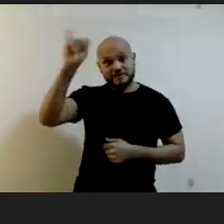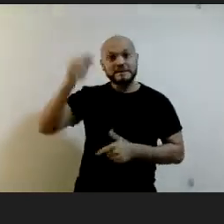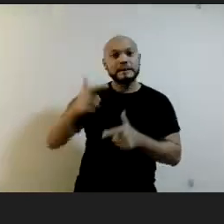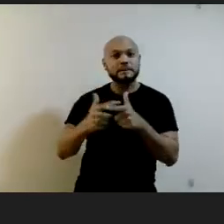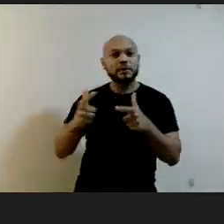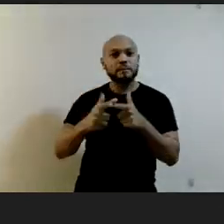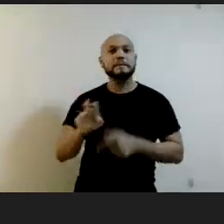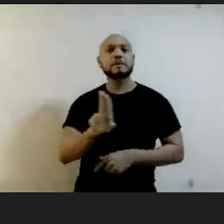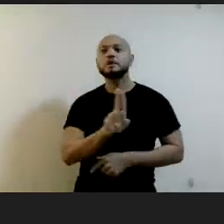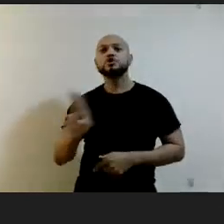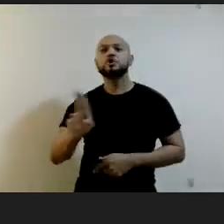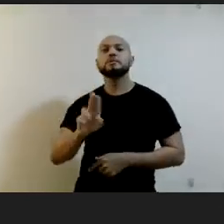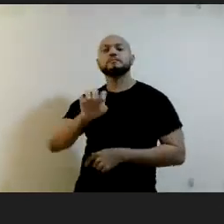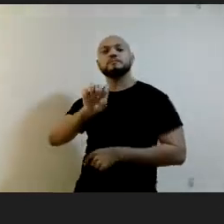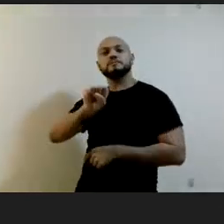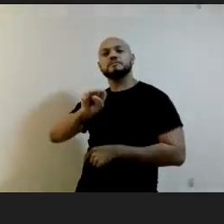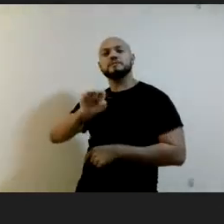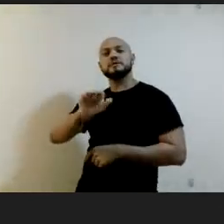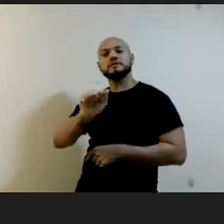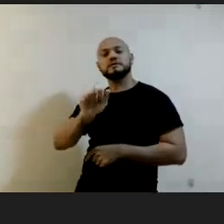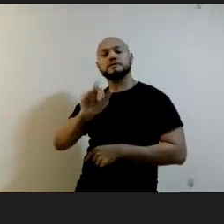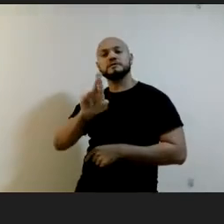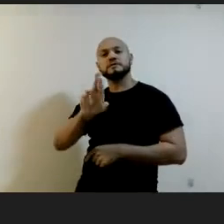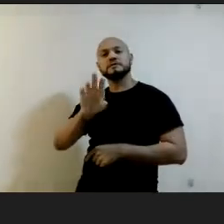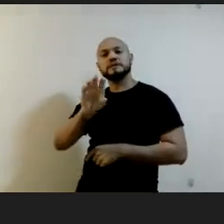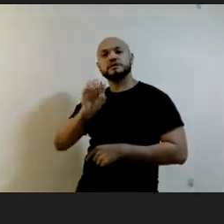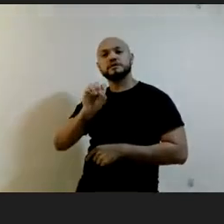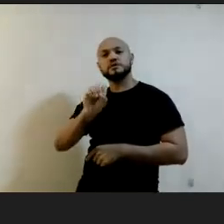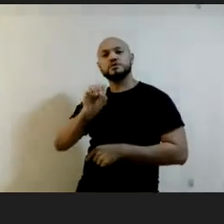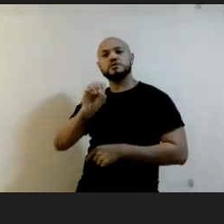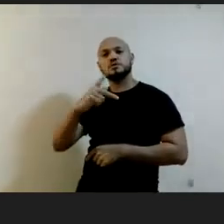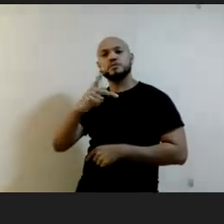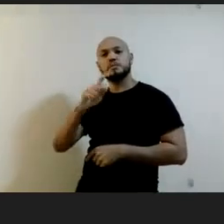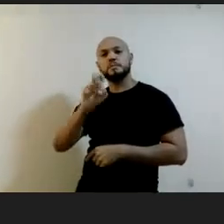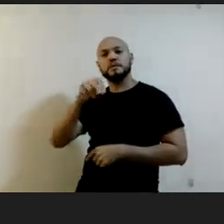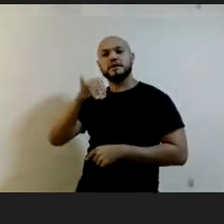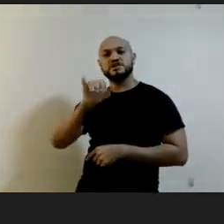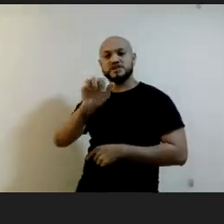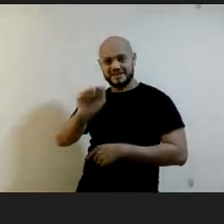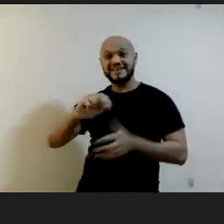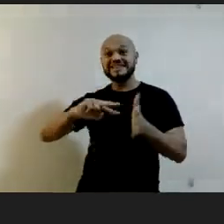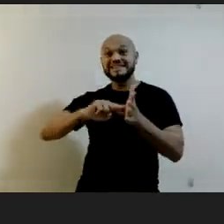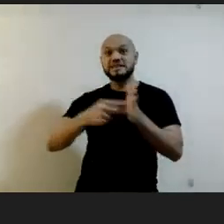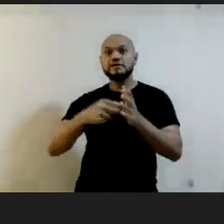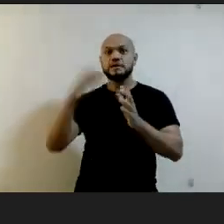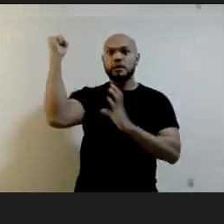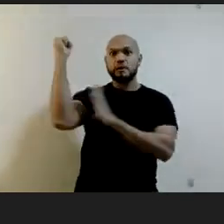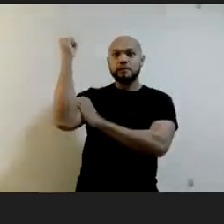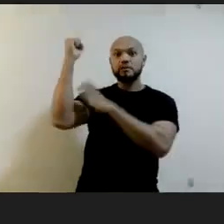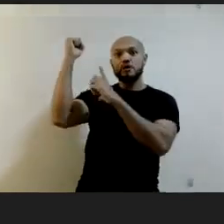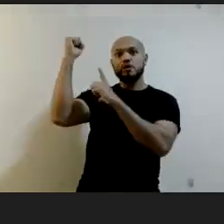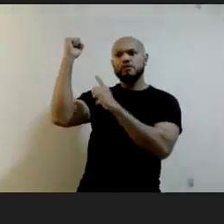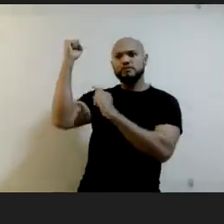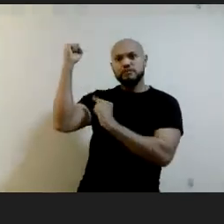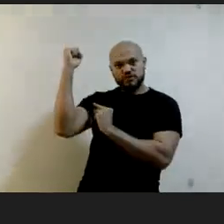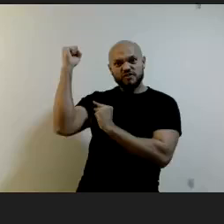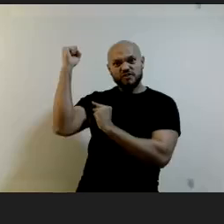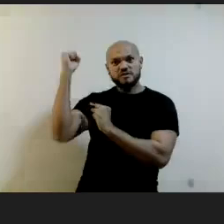a perda da musculatura. Você tem que ganhar massa magra. Ganhar massa magra faz com que